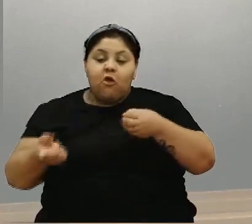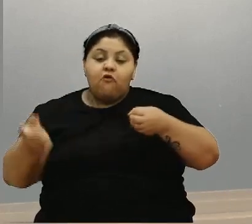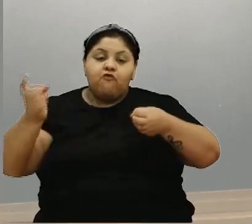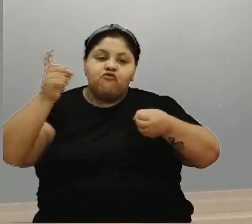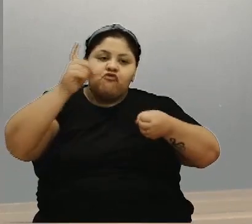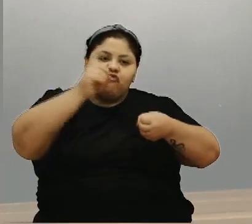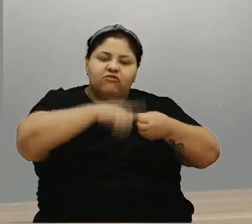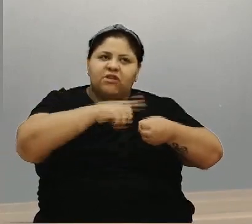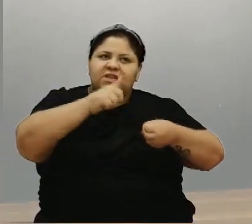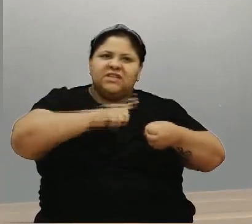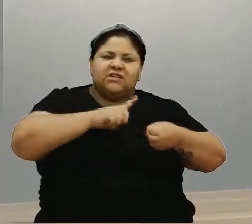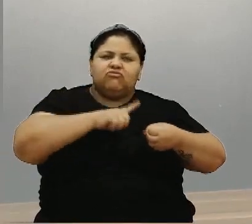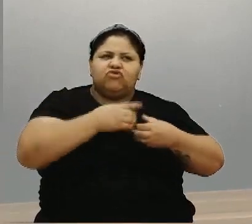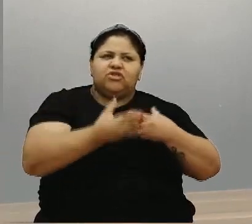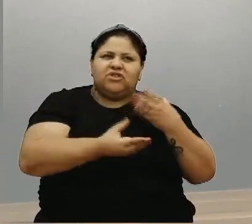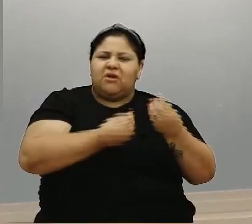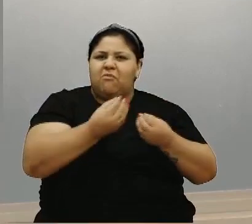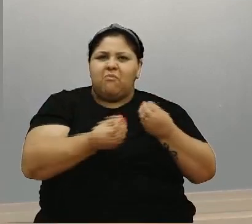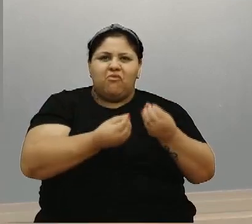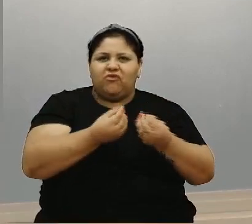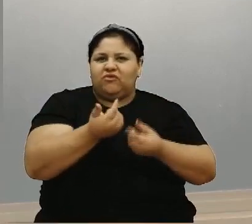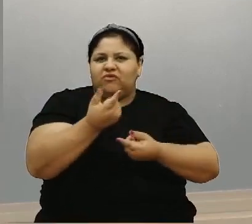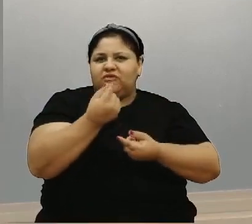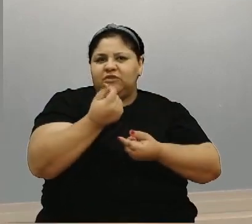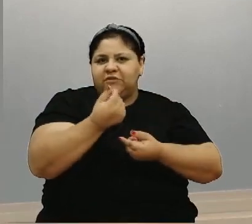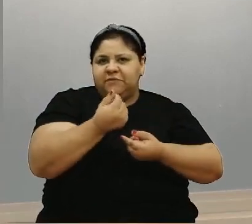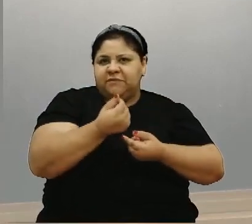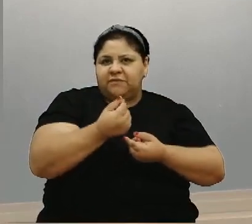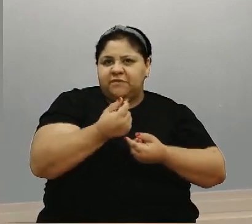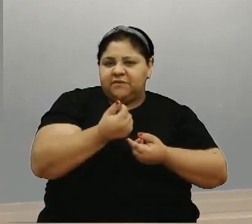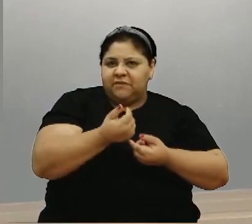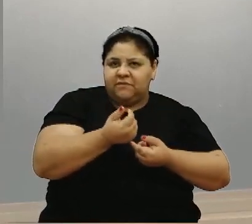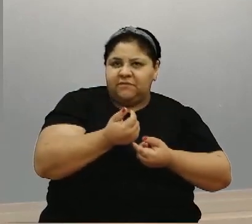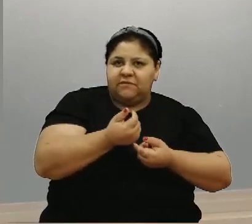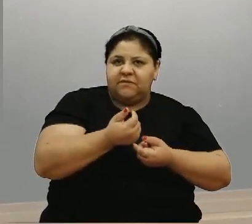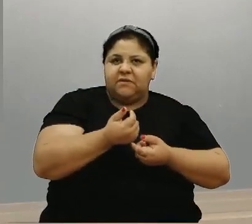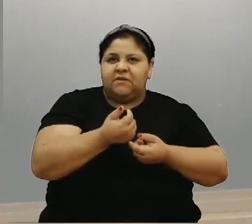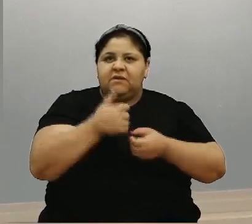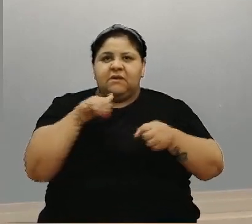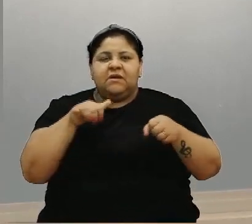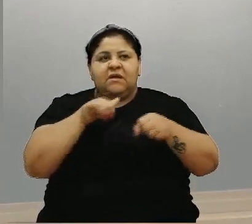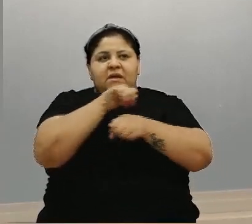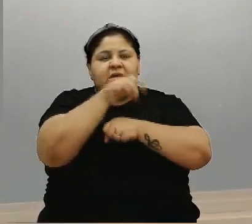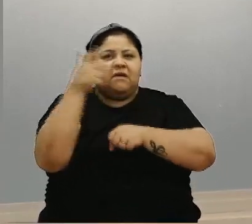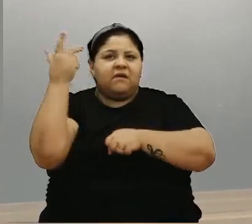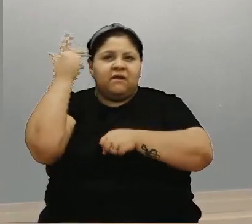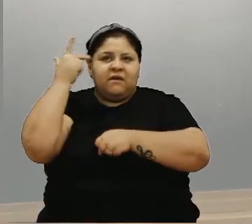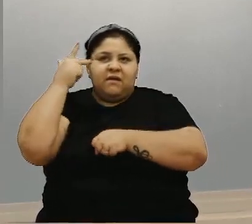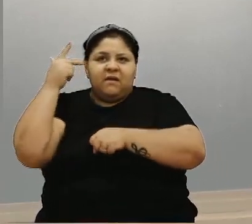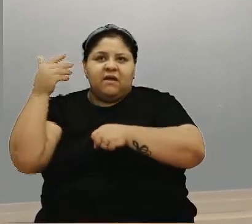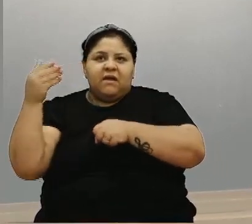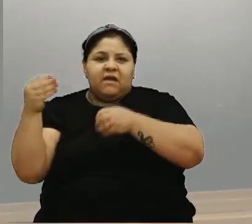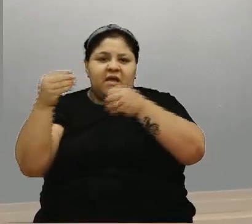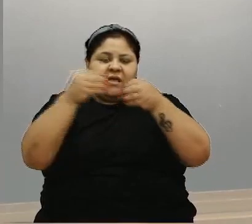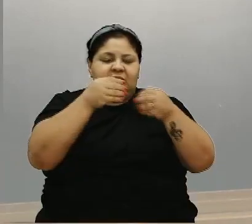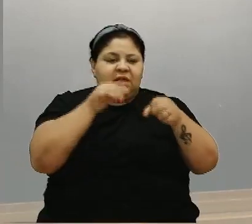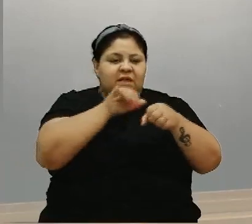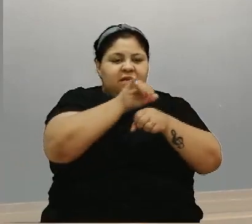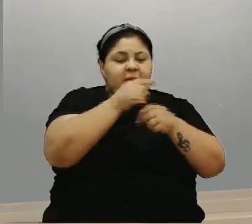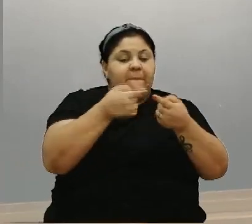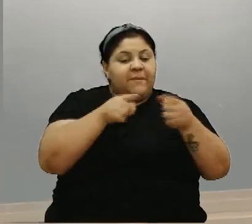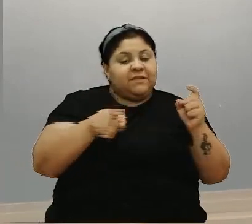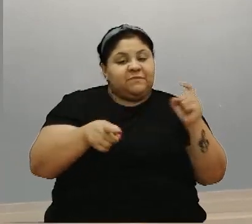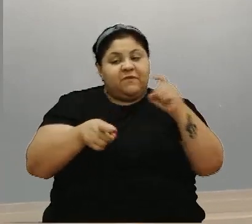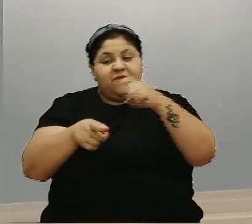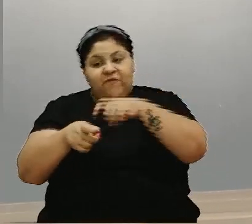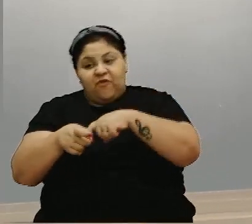a gente não tinha muitas condições financeiras, então a passagem era de São Paulo até lá, de avião, mas para voltar foi de São Paulo